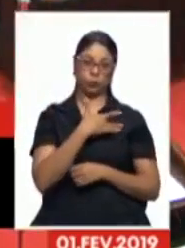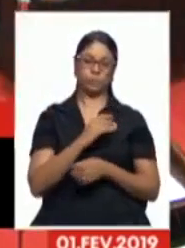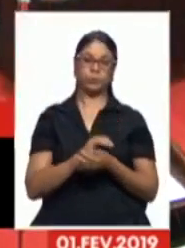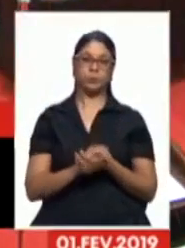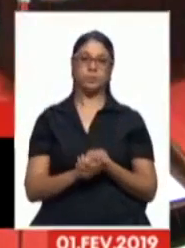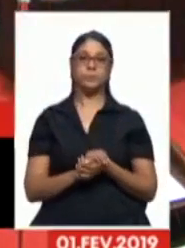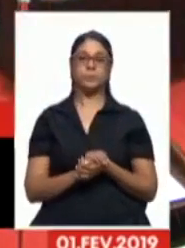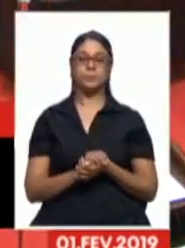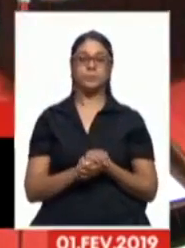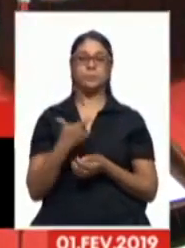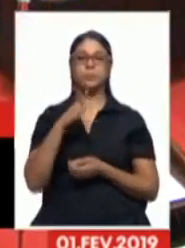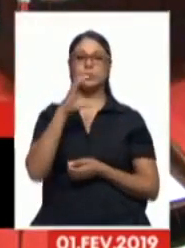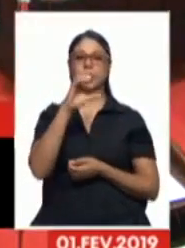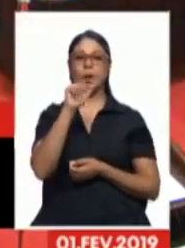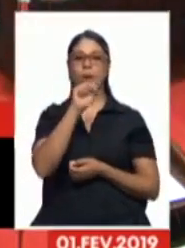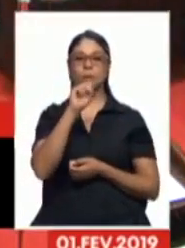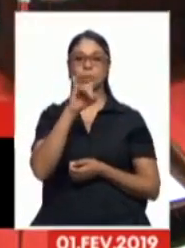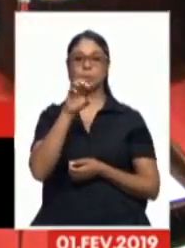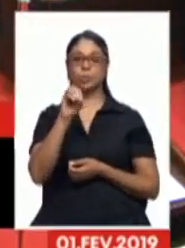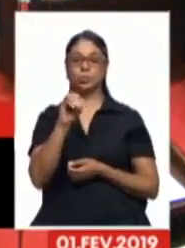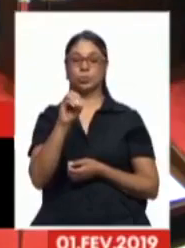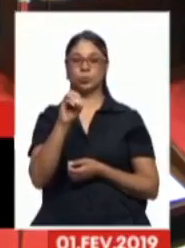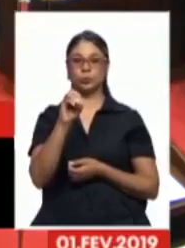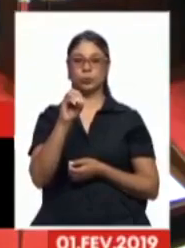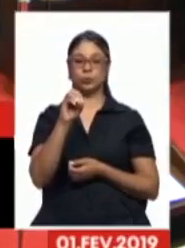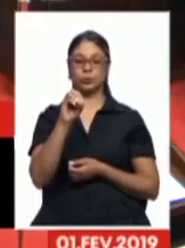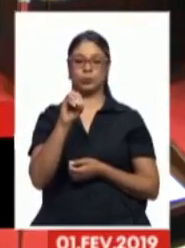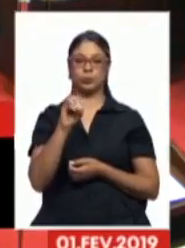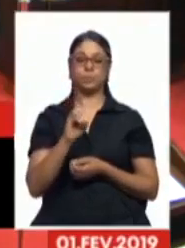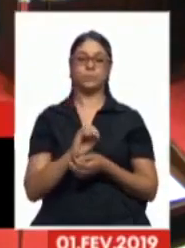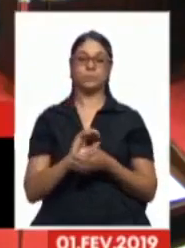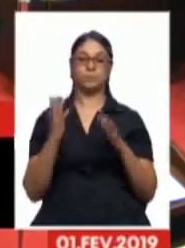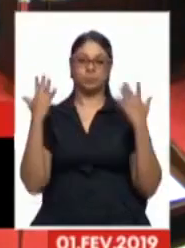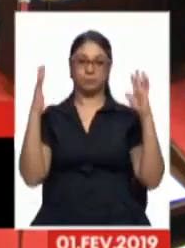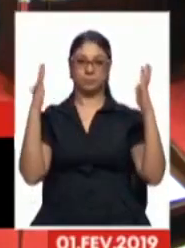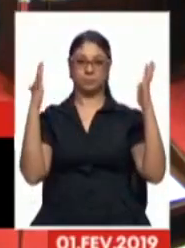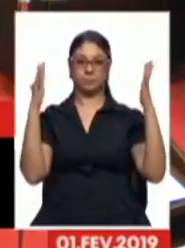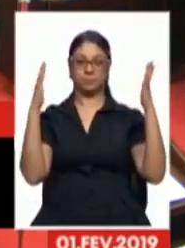Cássio Antônio Ferreira Soares.